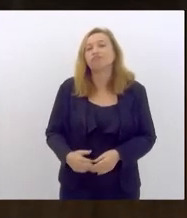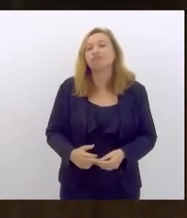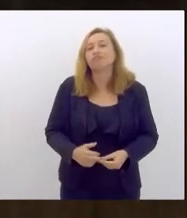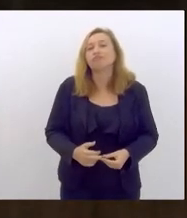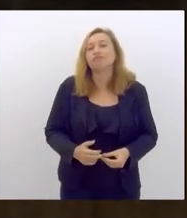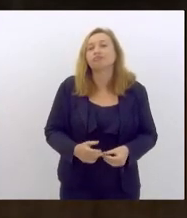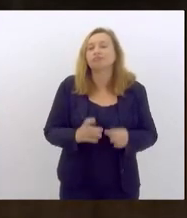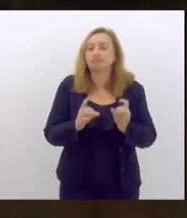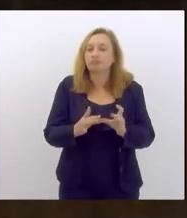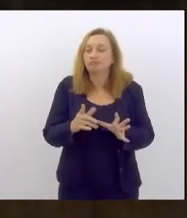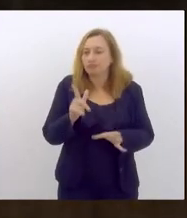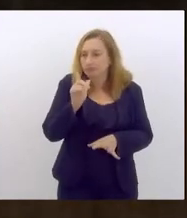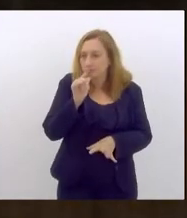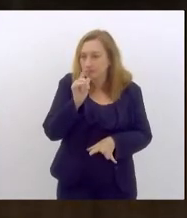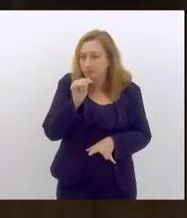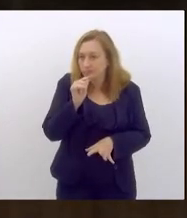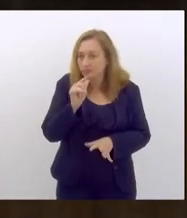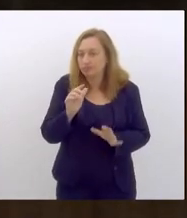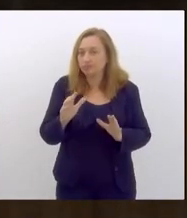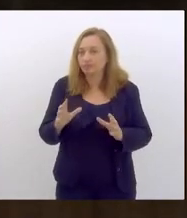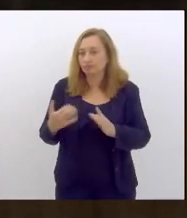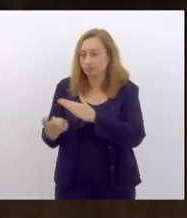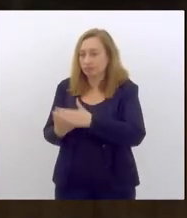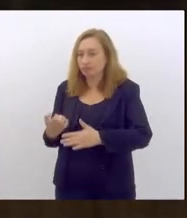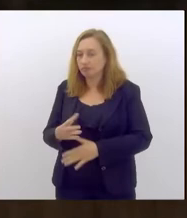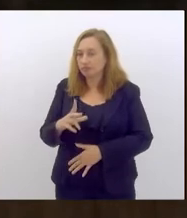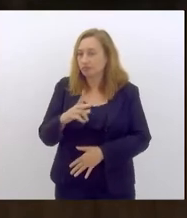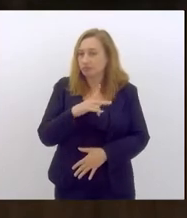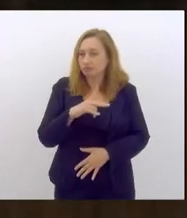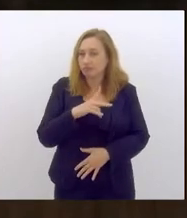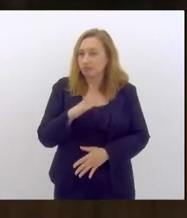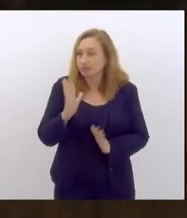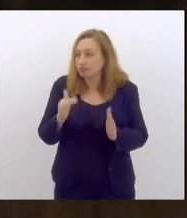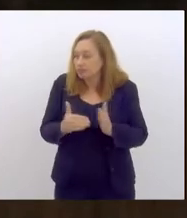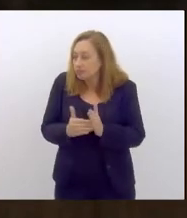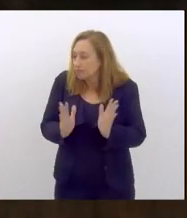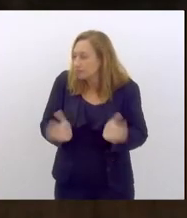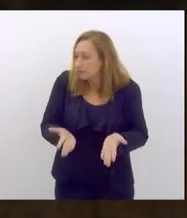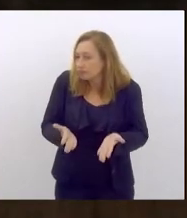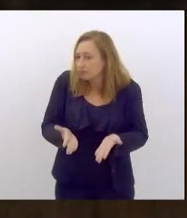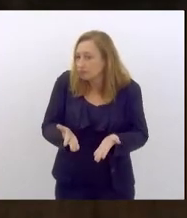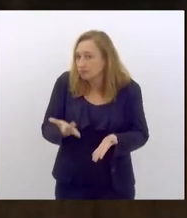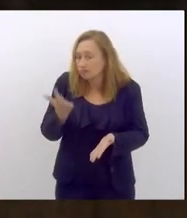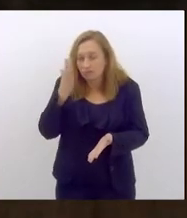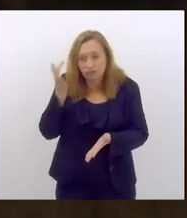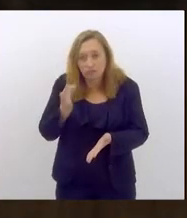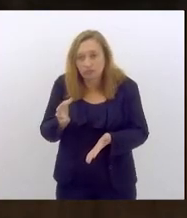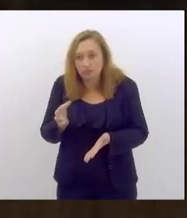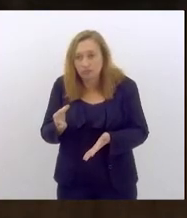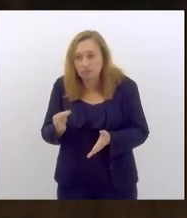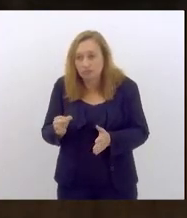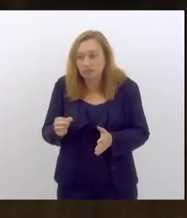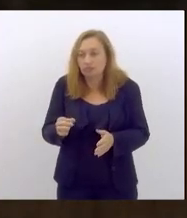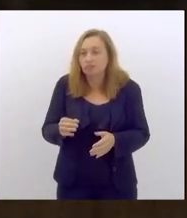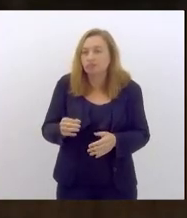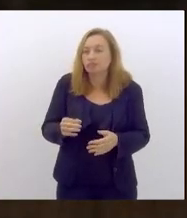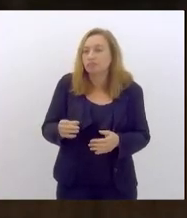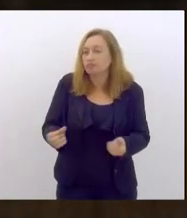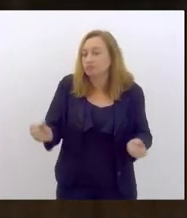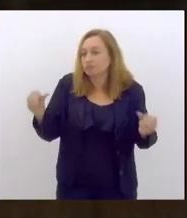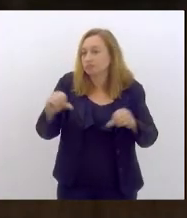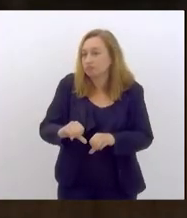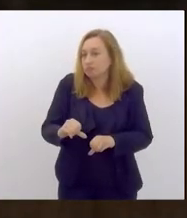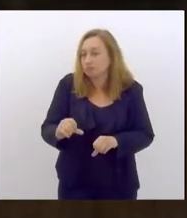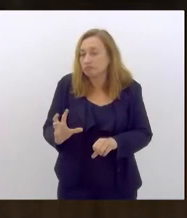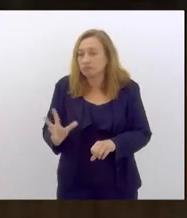água para uma iniciativa privada que até hoje não disse para que veio. Né? A água está da pior